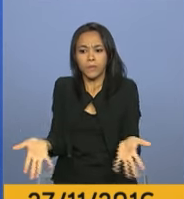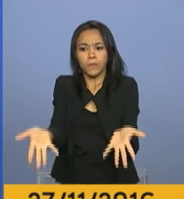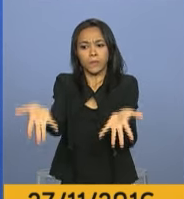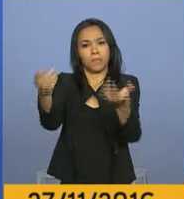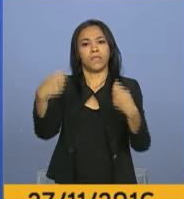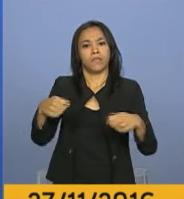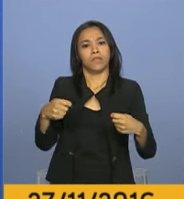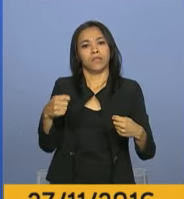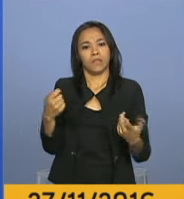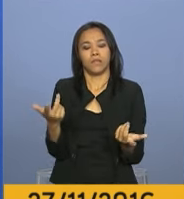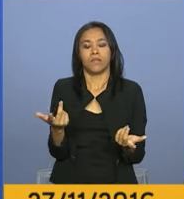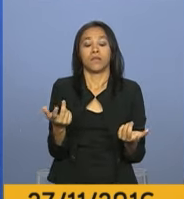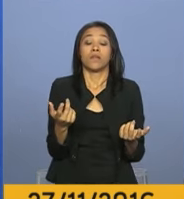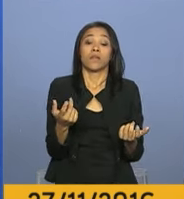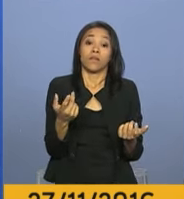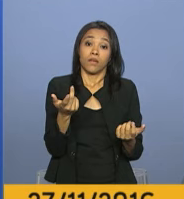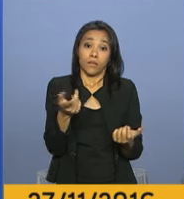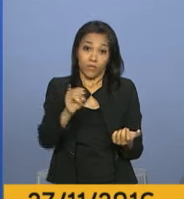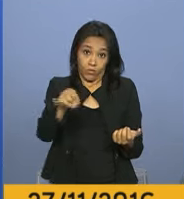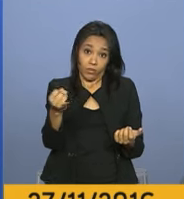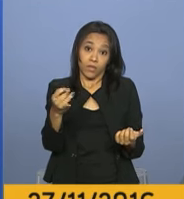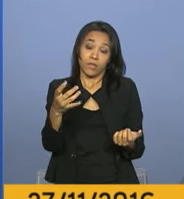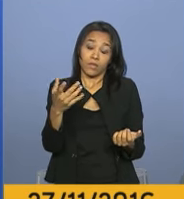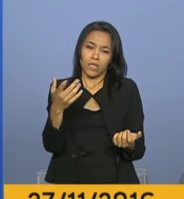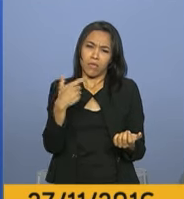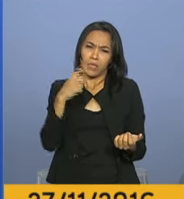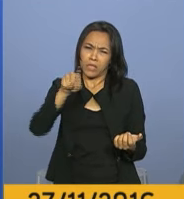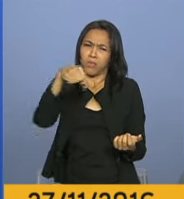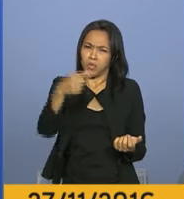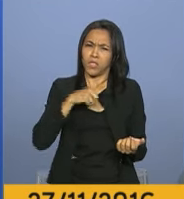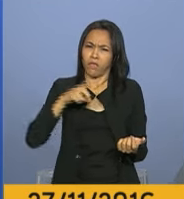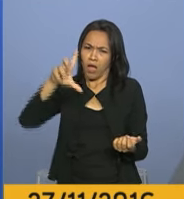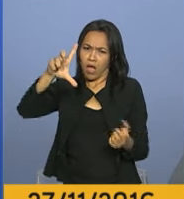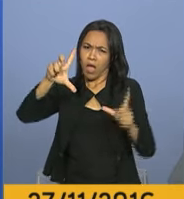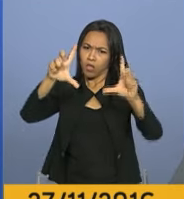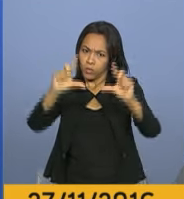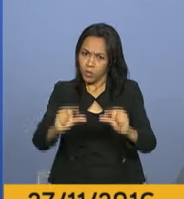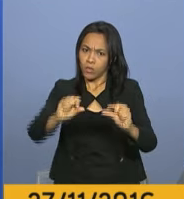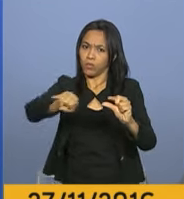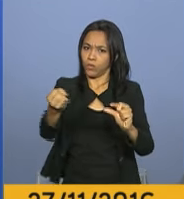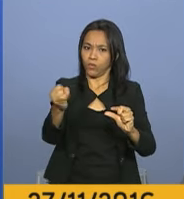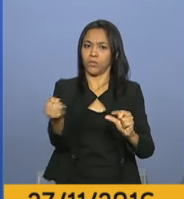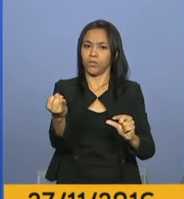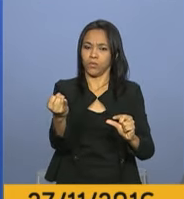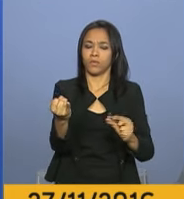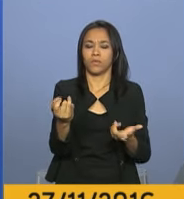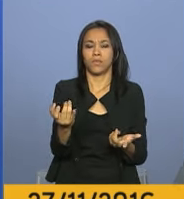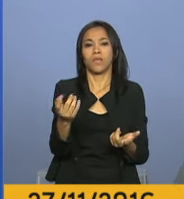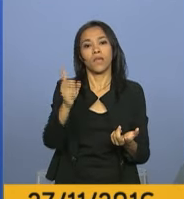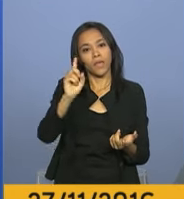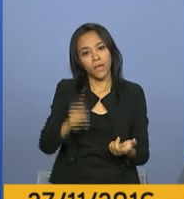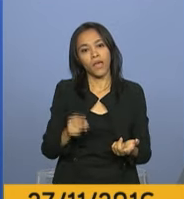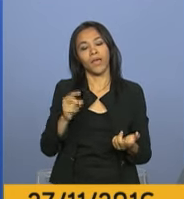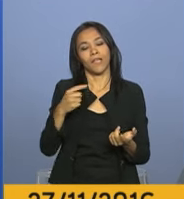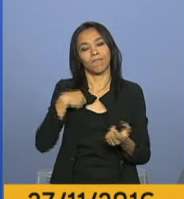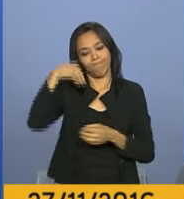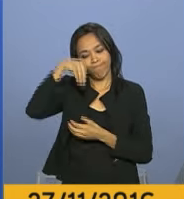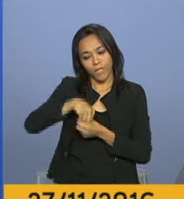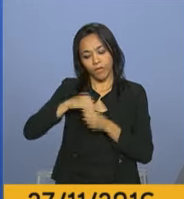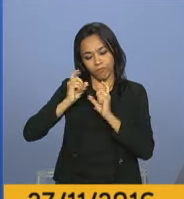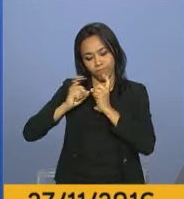Num primeiro momento, houve uma pequena redução dos juros. É uma matéria que a Presidência da